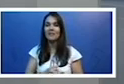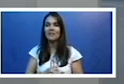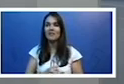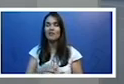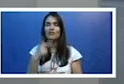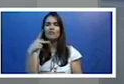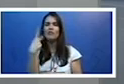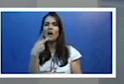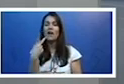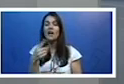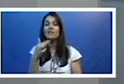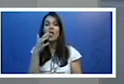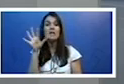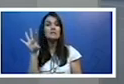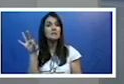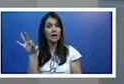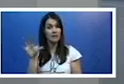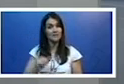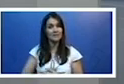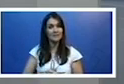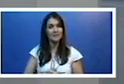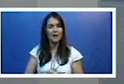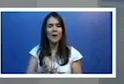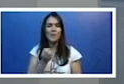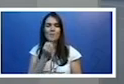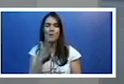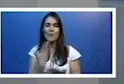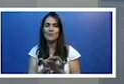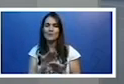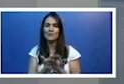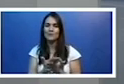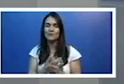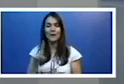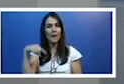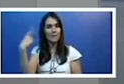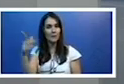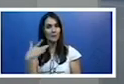falar sobre os sais. Então, bons estudos e a gente se vê na nossa próxima aula.